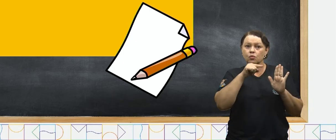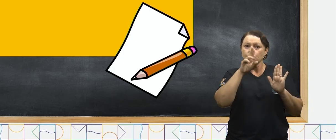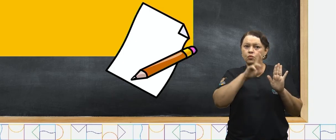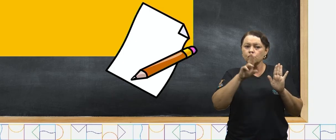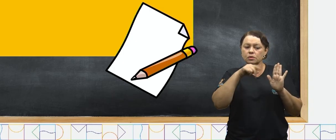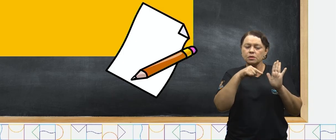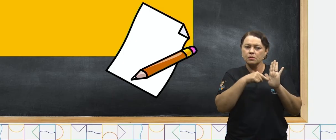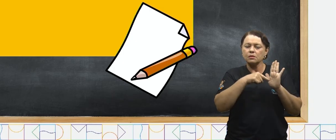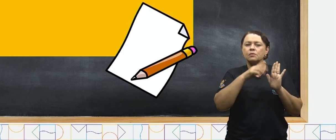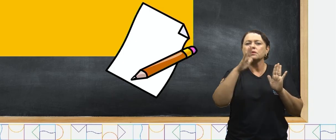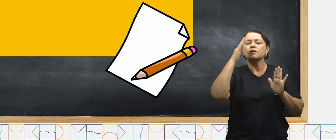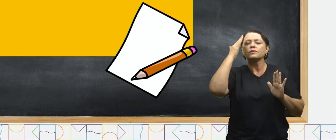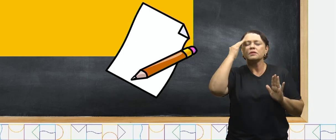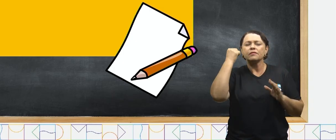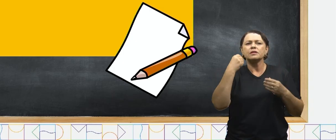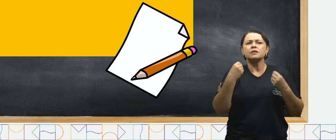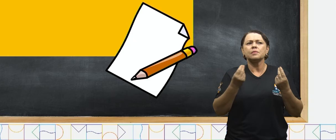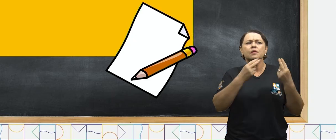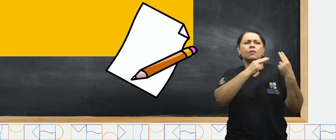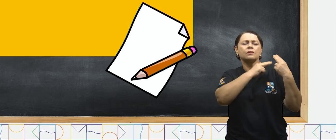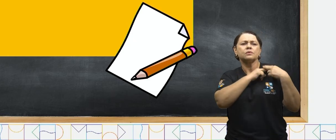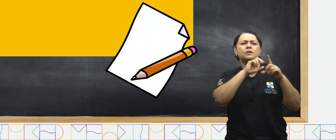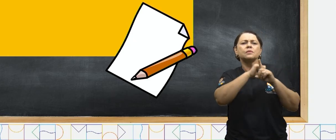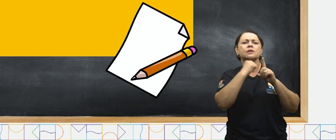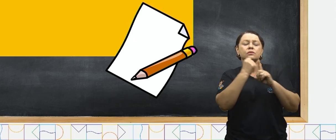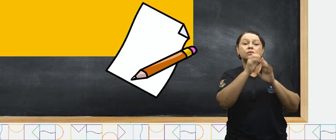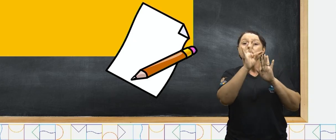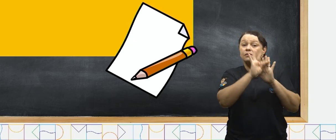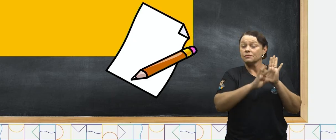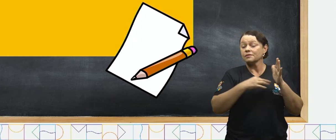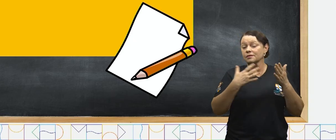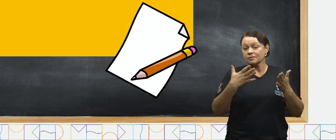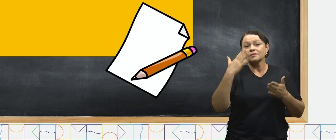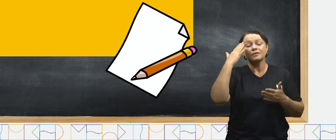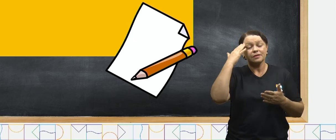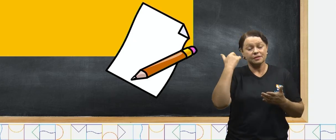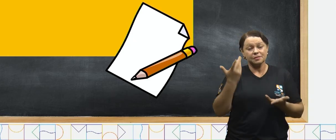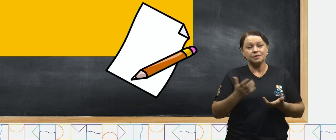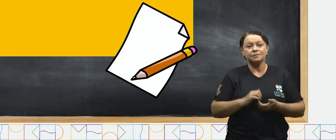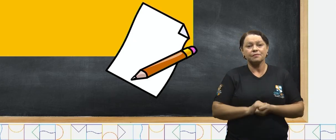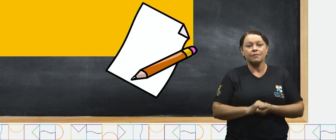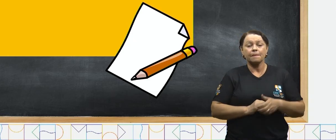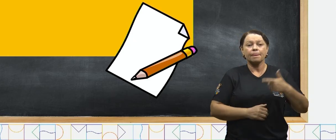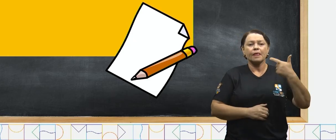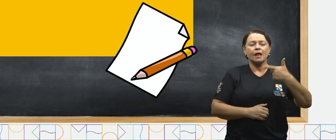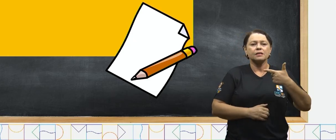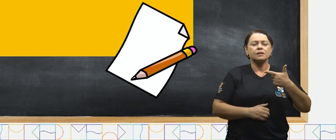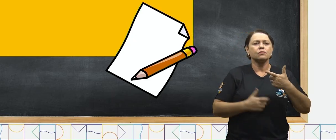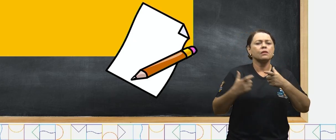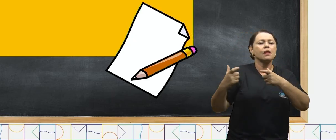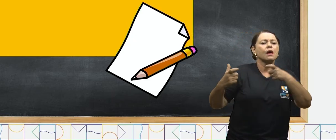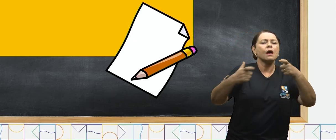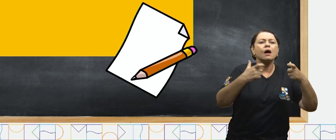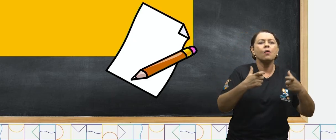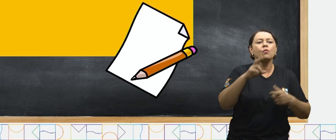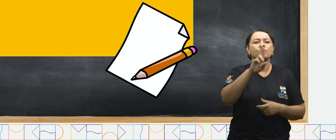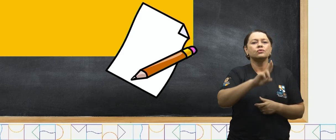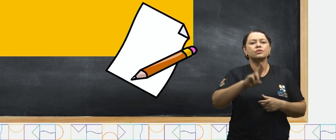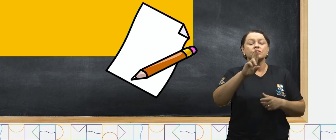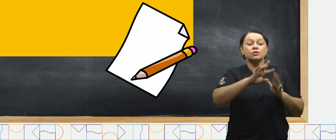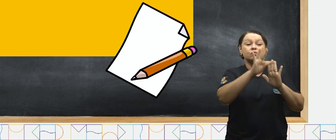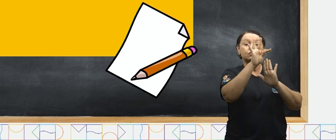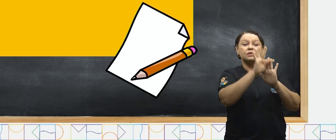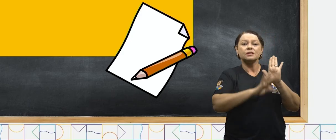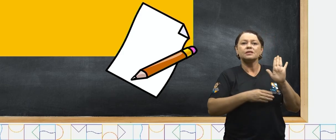pergunta, você saberá a função social dele. Segunda pergunta. Onde circula? Que espaços